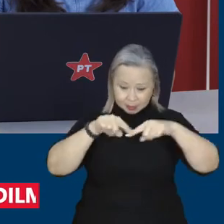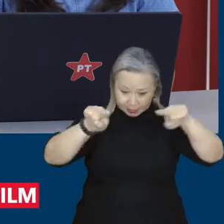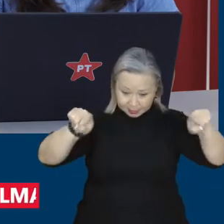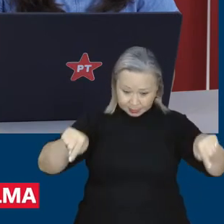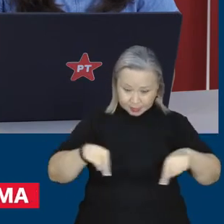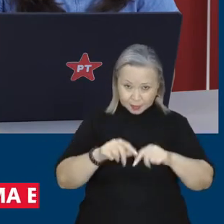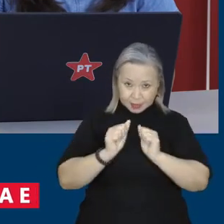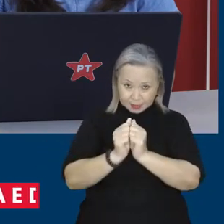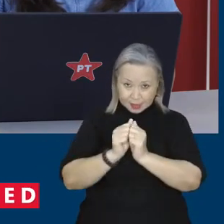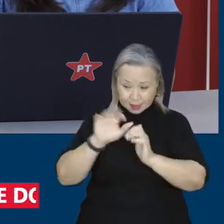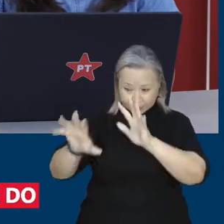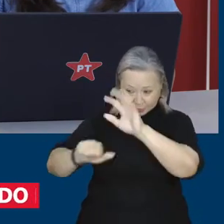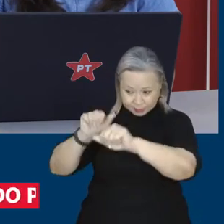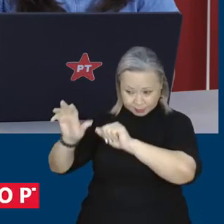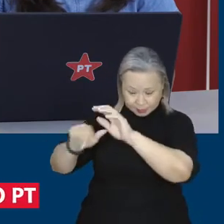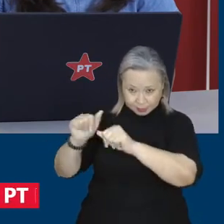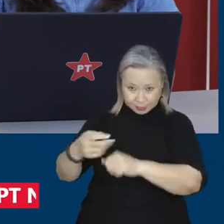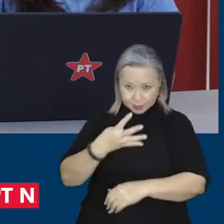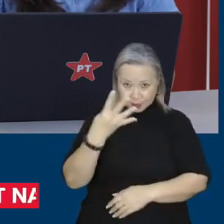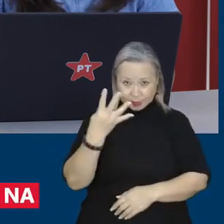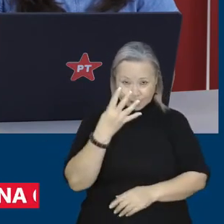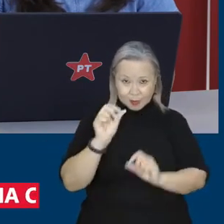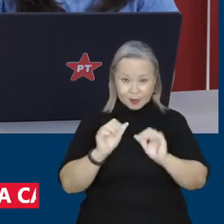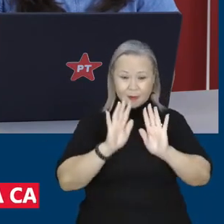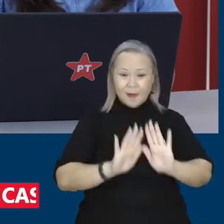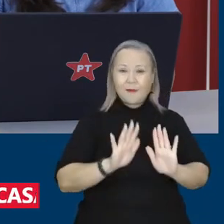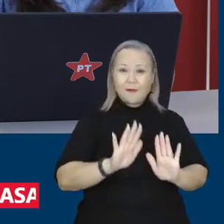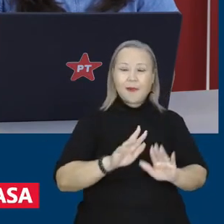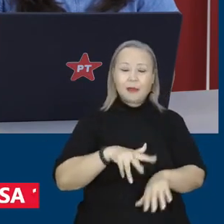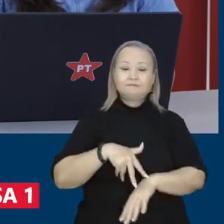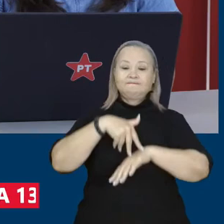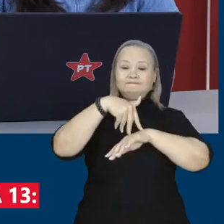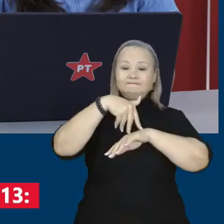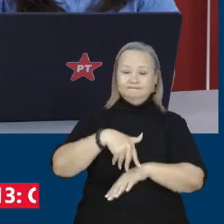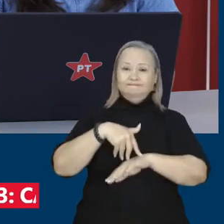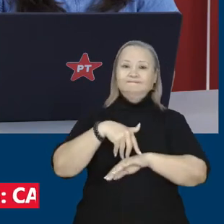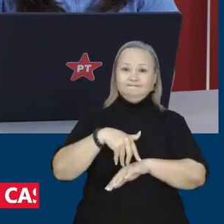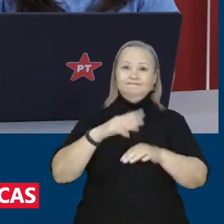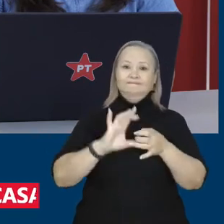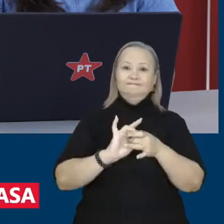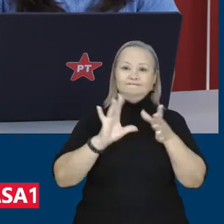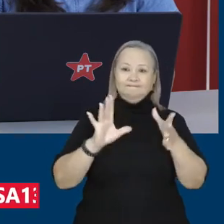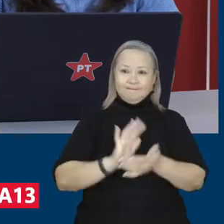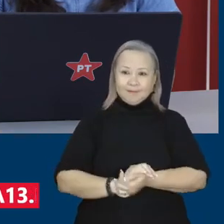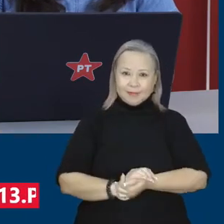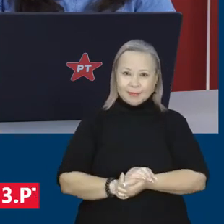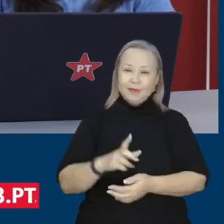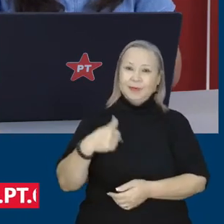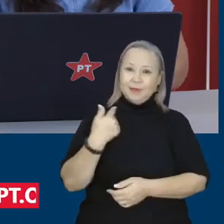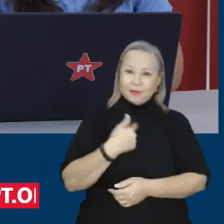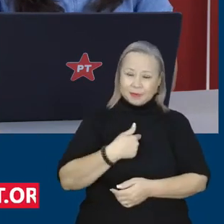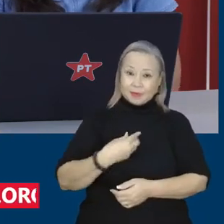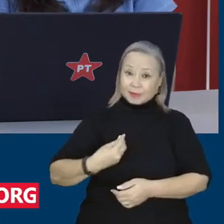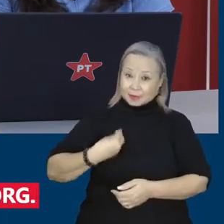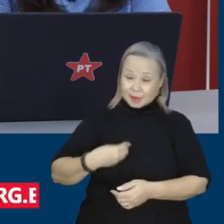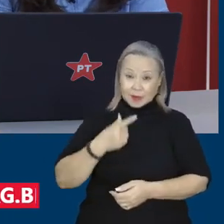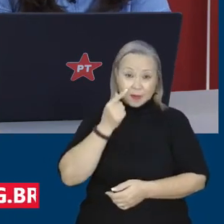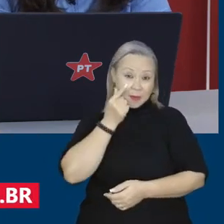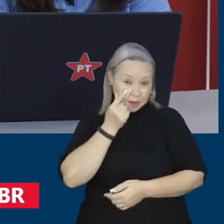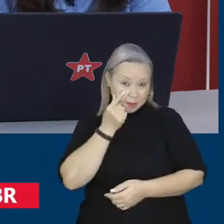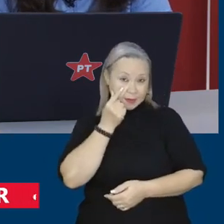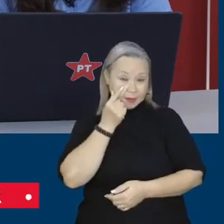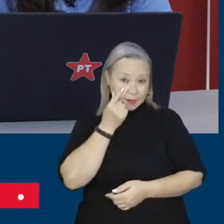liberei Os Quatros para ficarem inteiramente à disposição eu diria que eu estou lá sim tô com quatro